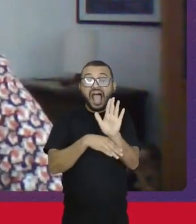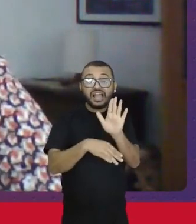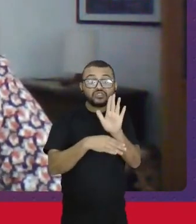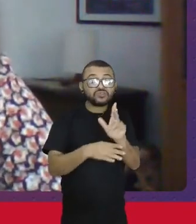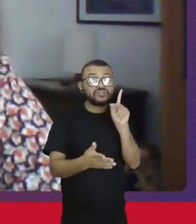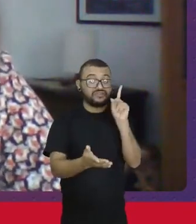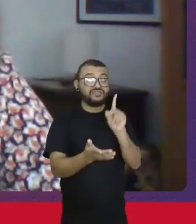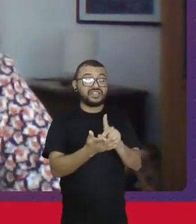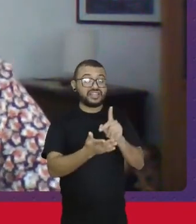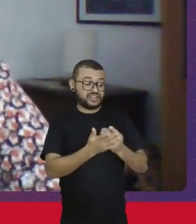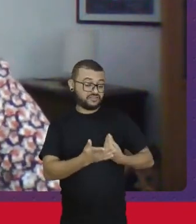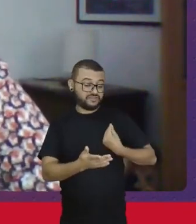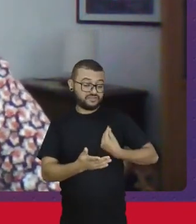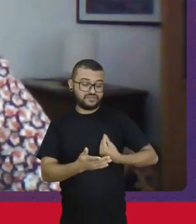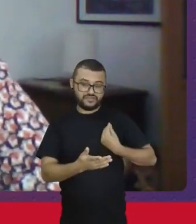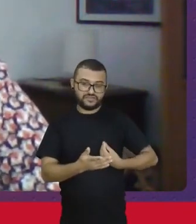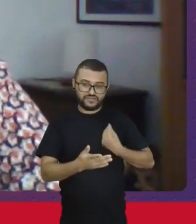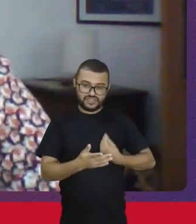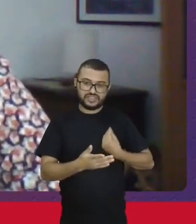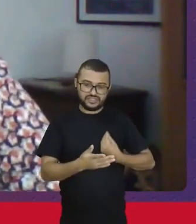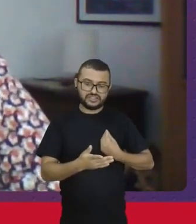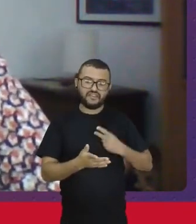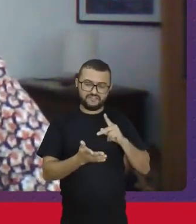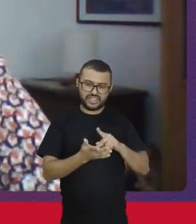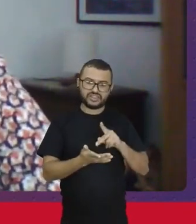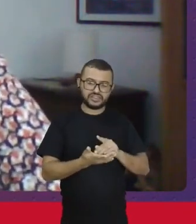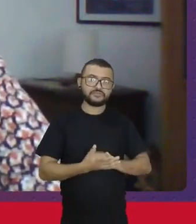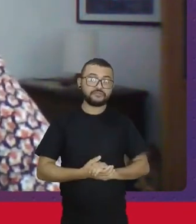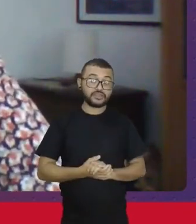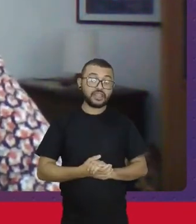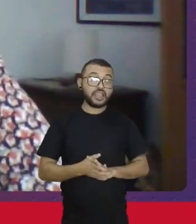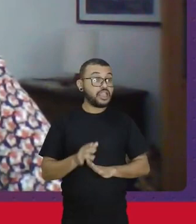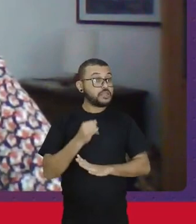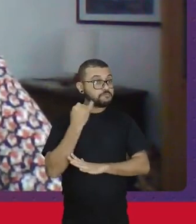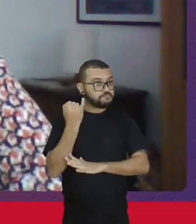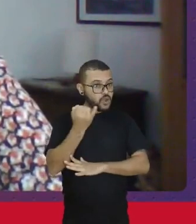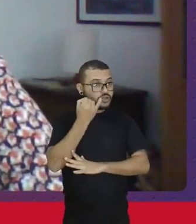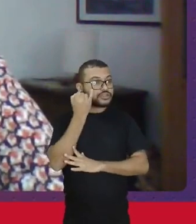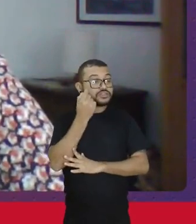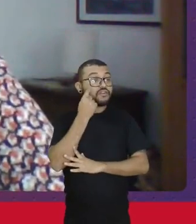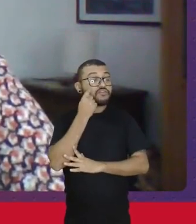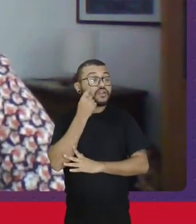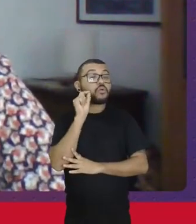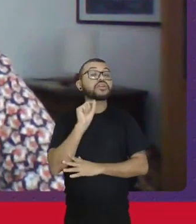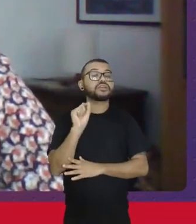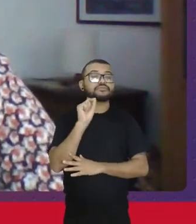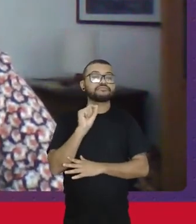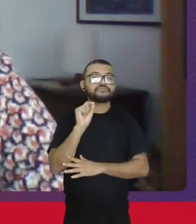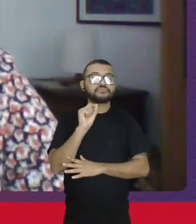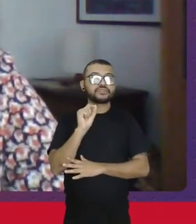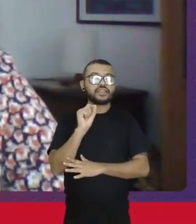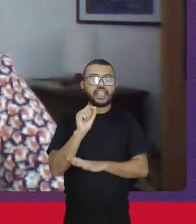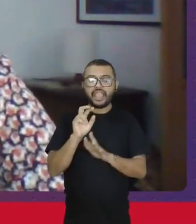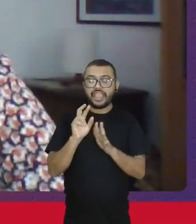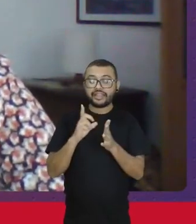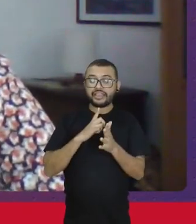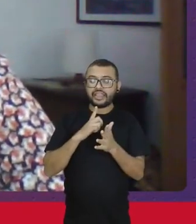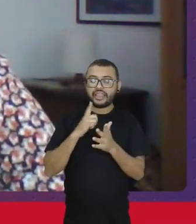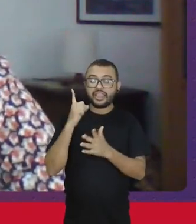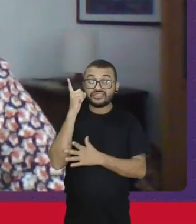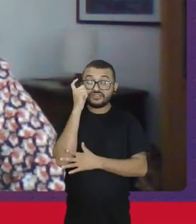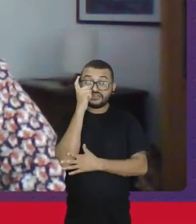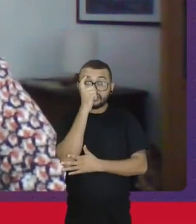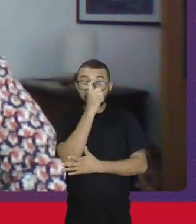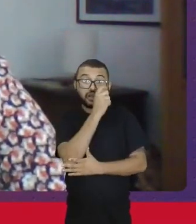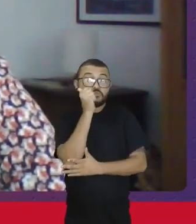necessidades vitais da vida. Um outro aspecto que eu queria chamar a atenção de vocês é as dificuldades que as